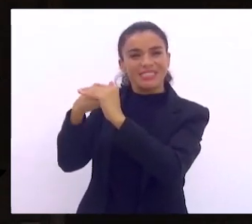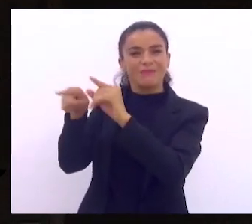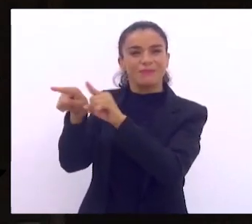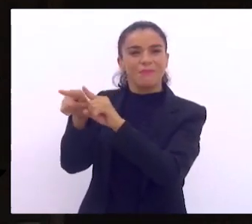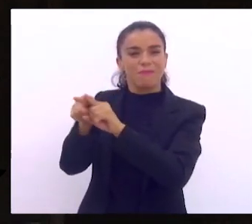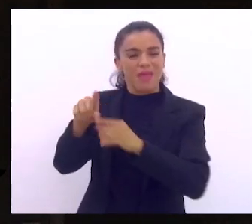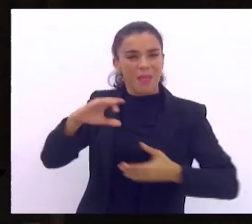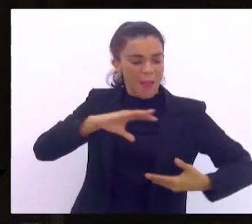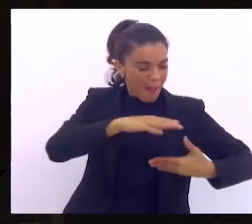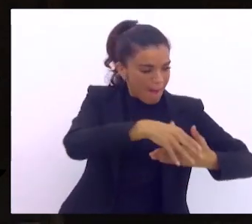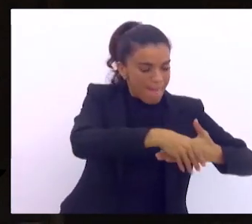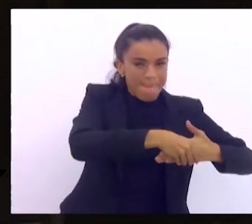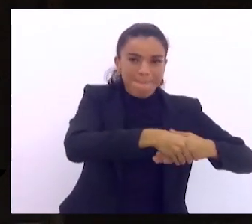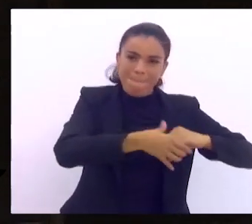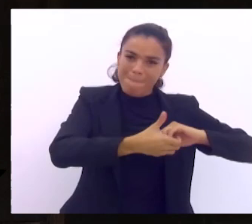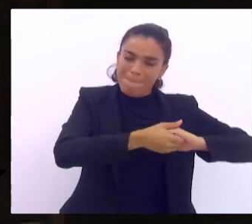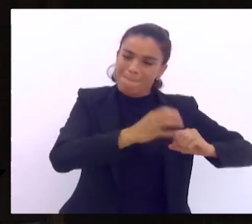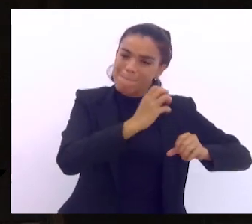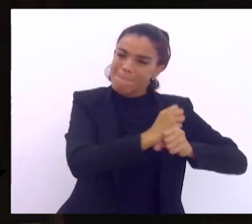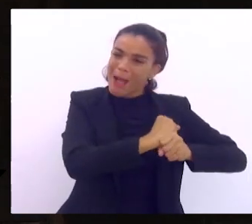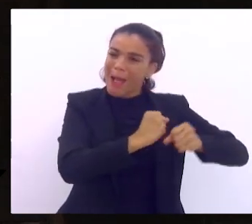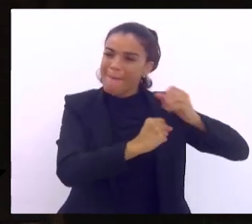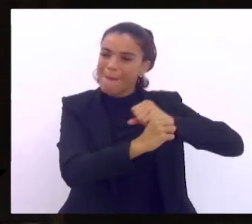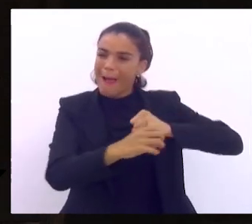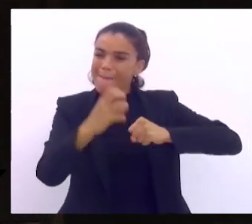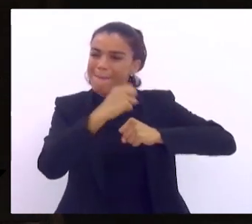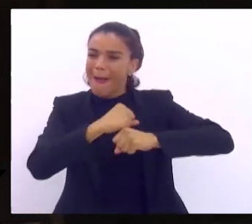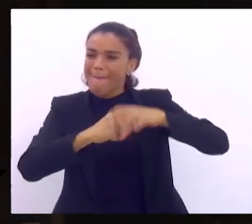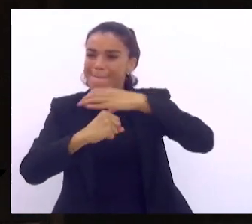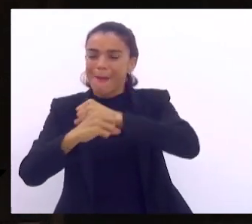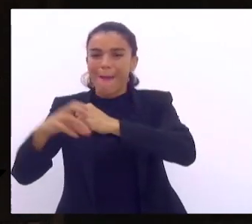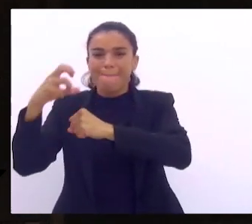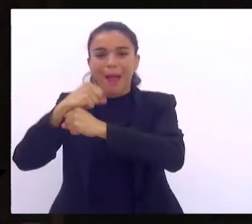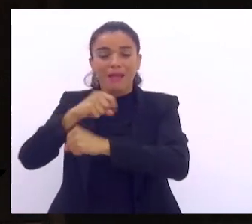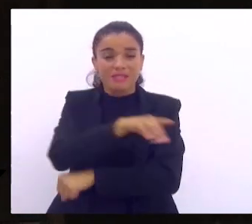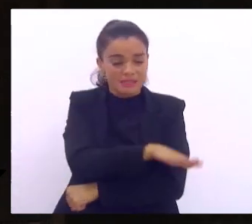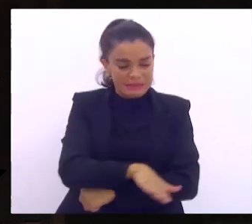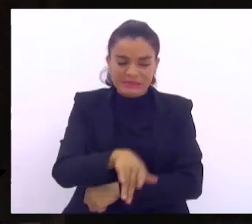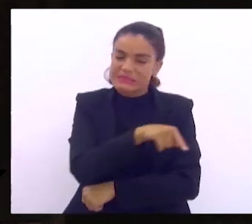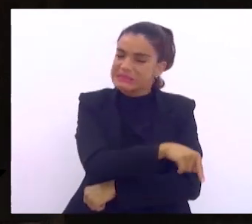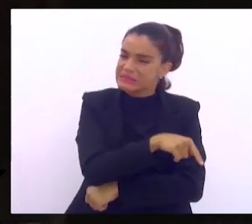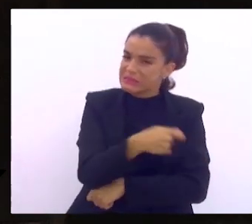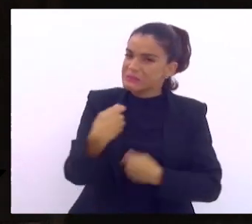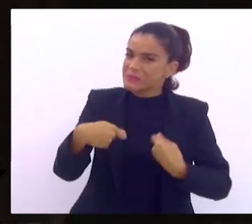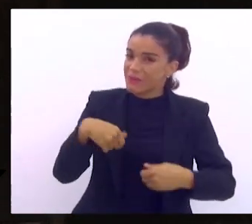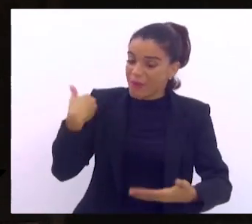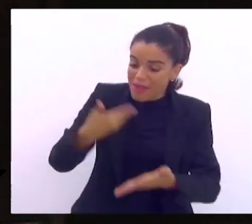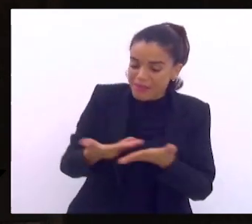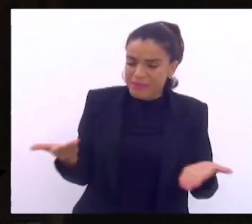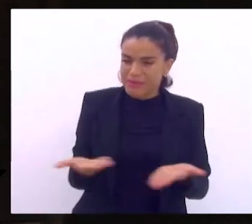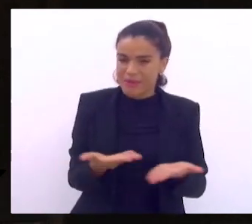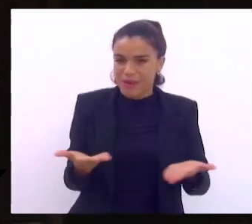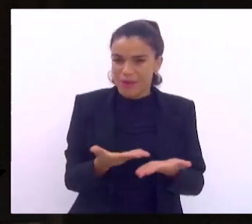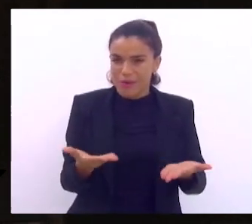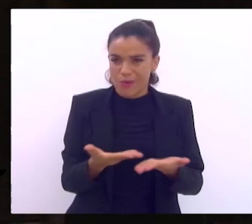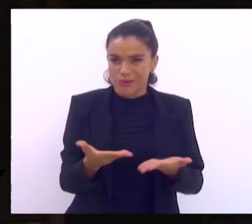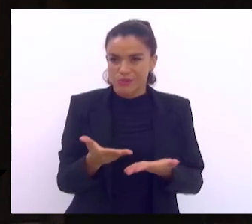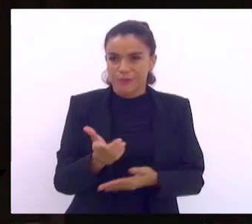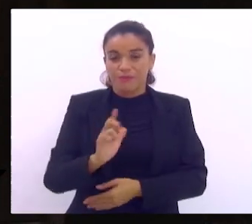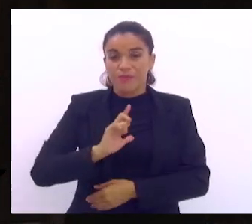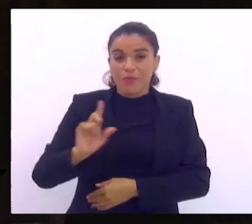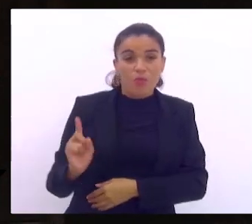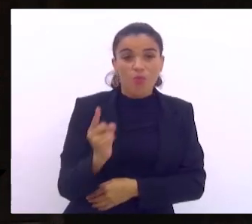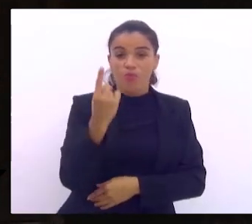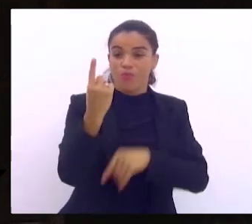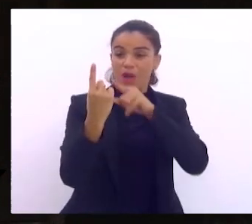as mãos para as pessoas que precisam. E aquelas crianças precisavam. Até hoje, nós não tivemos uma